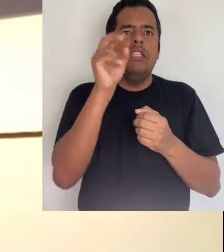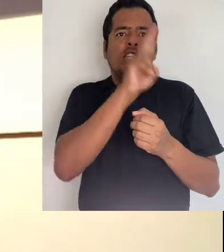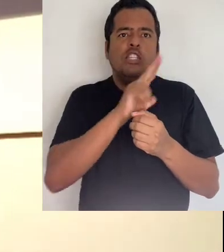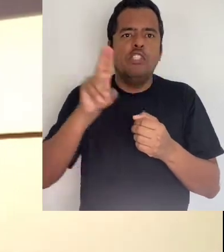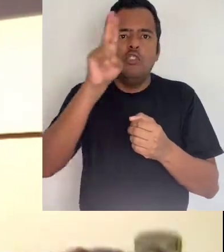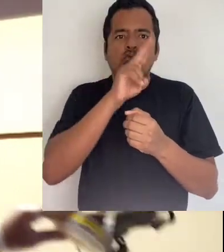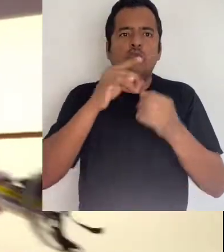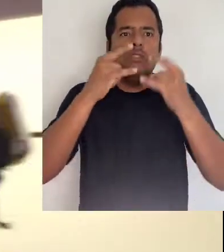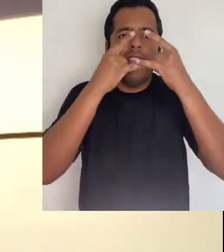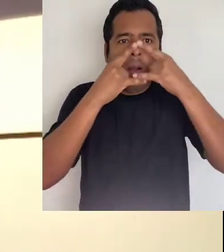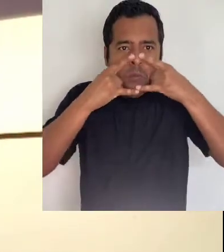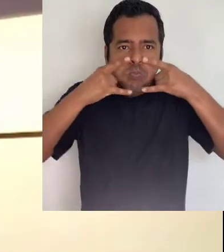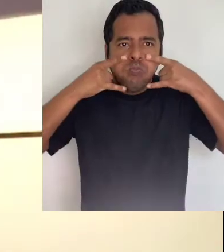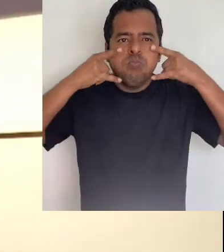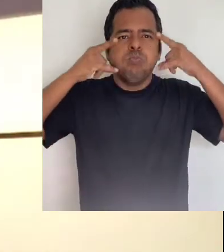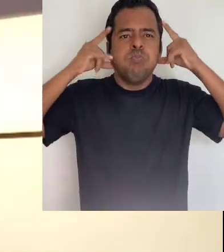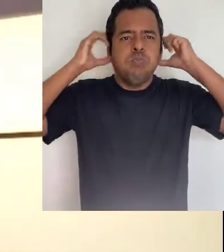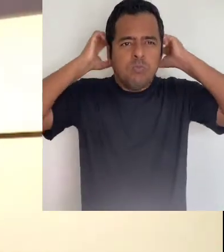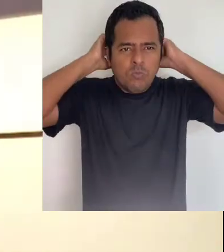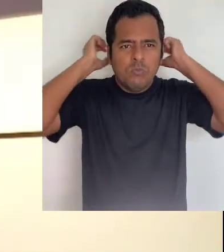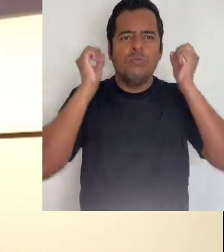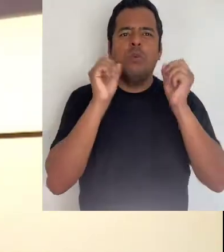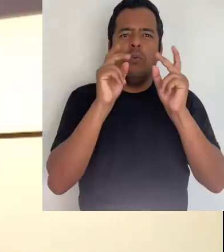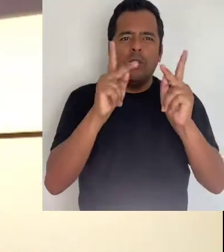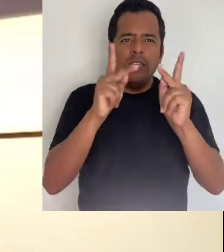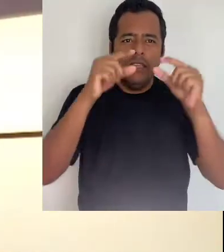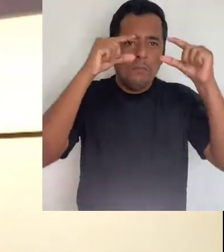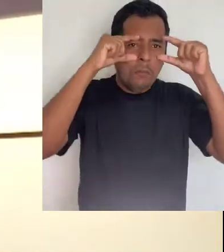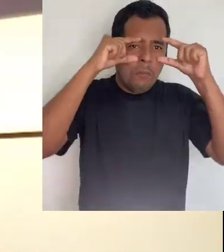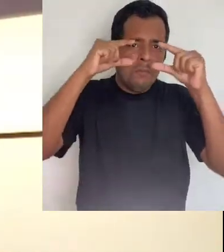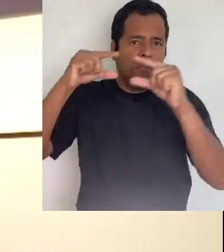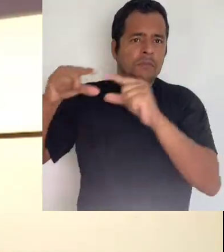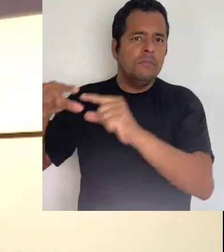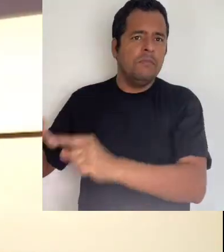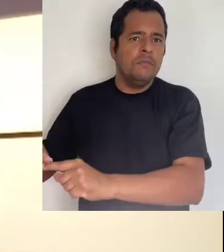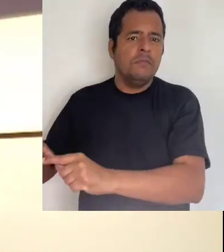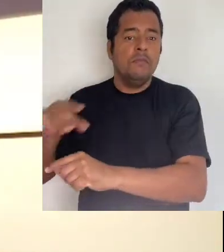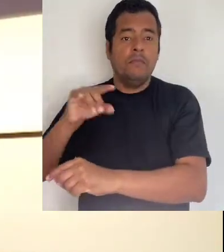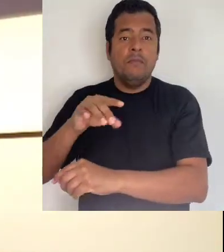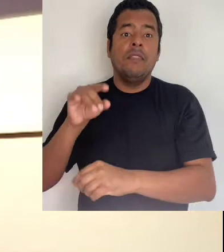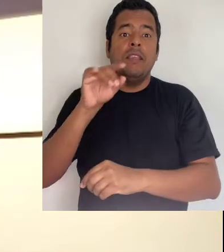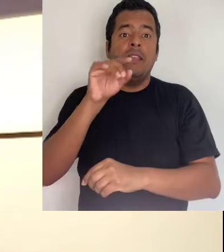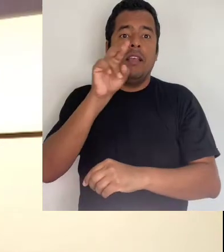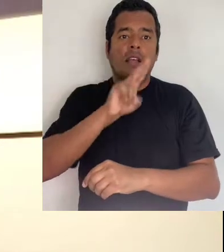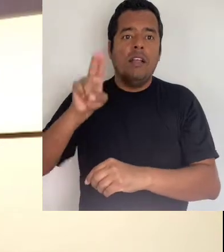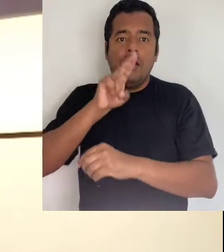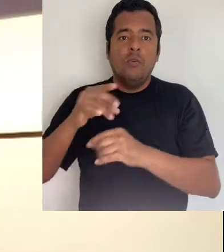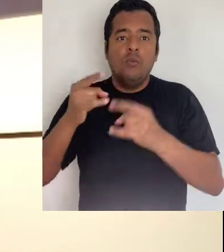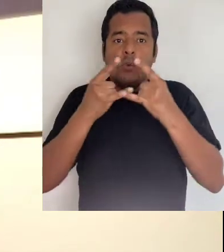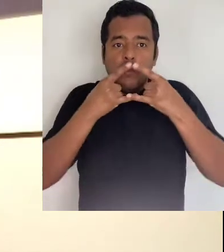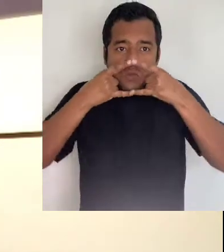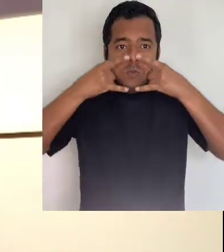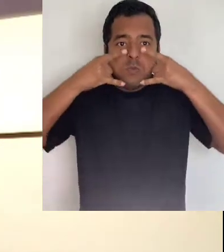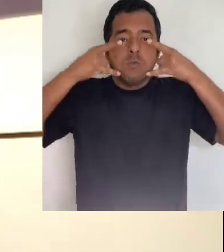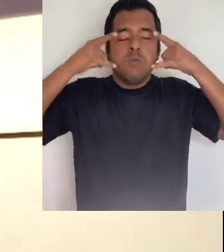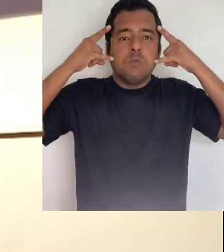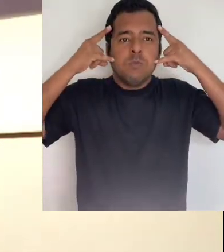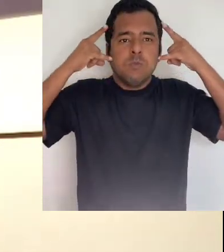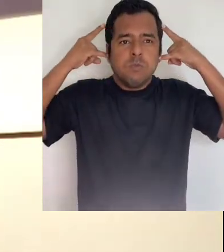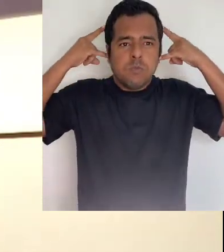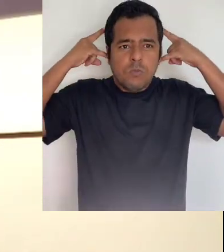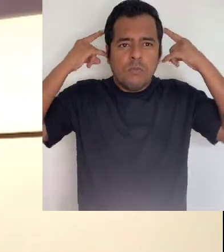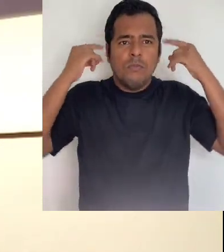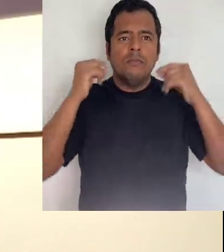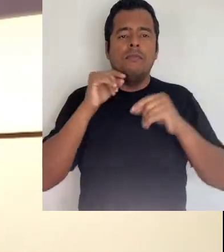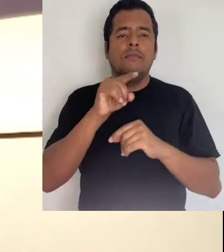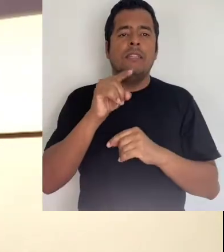use a máscara. Então eu vou pegar aqui a máscara de proteção, tá? Tirar o óculos primeiro. Coloco a